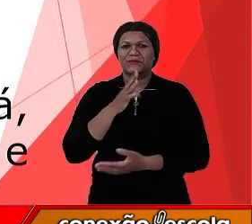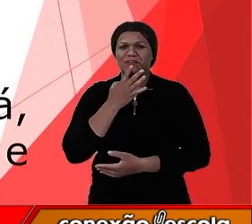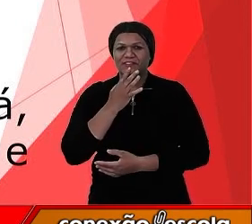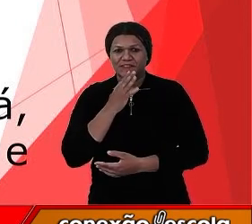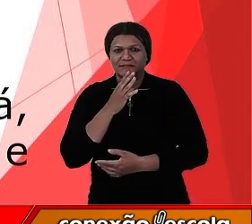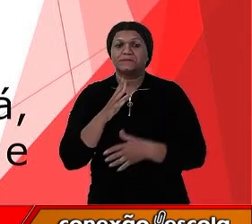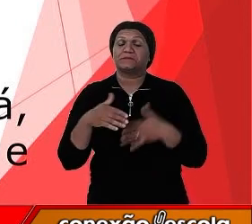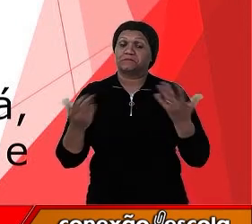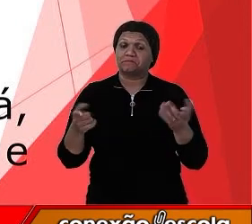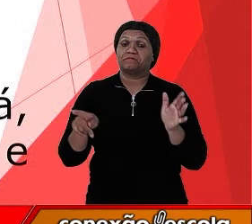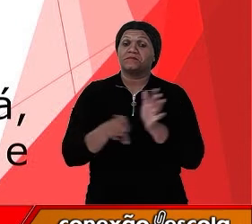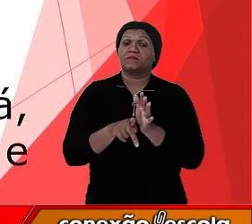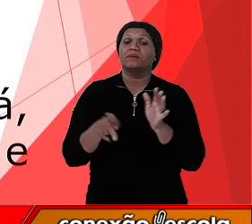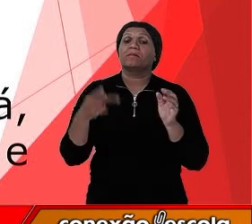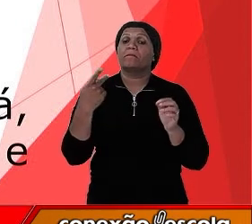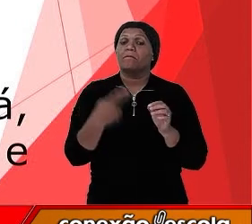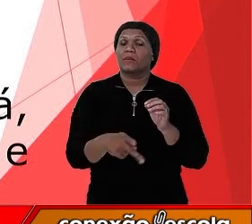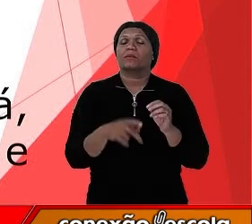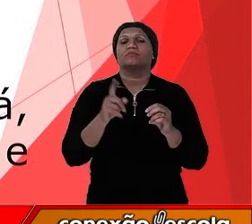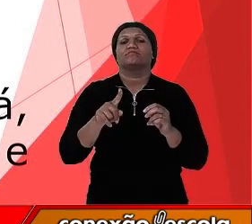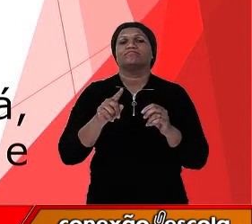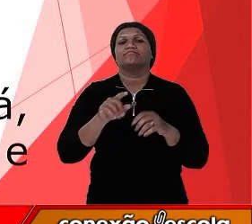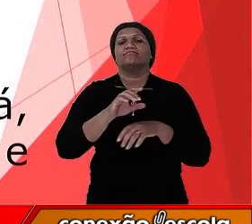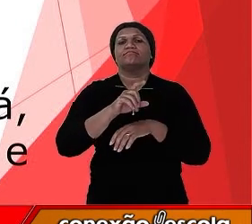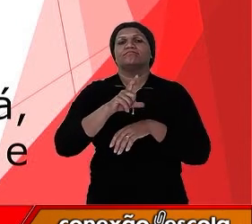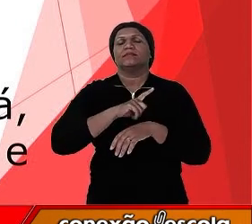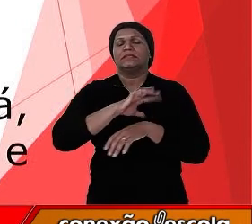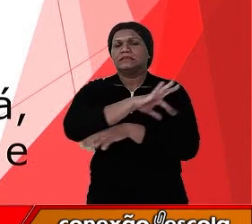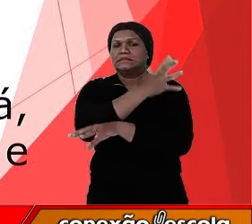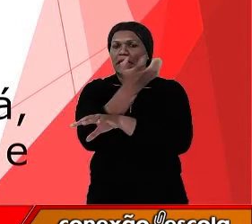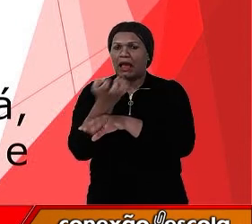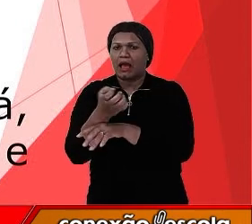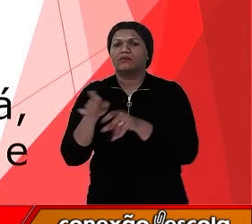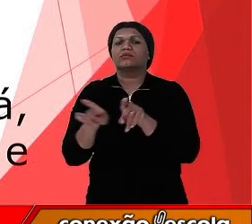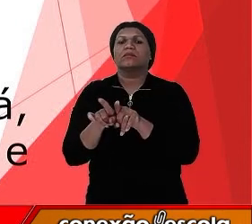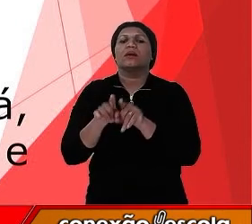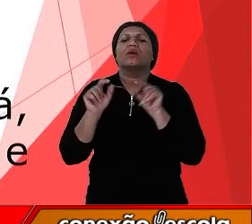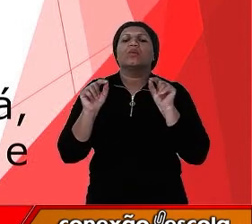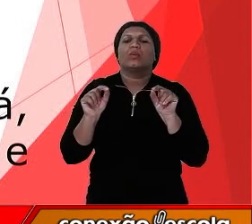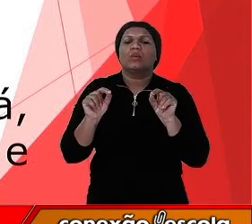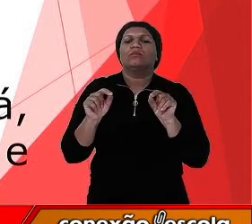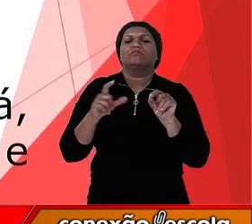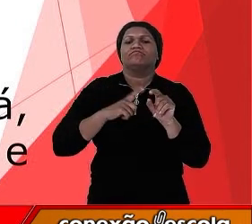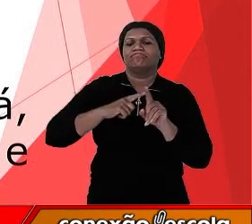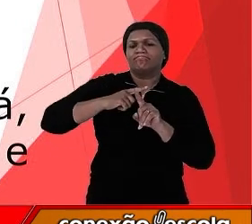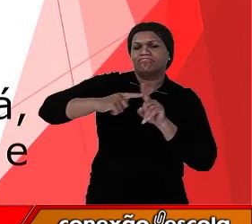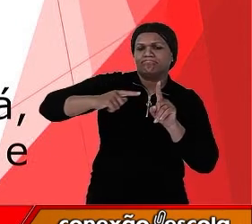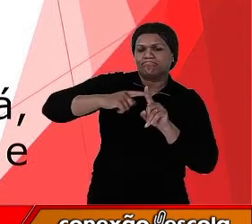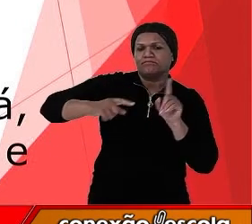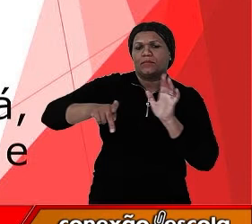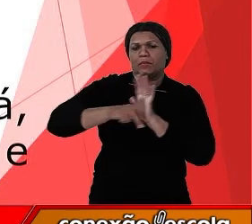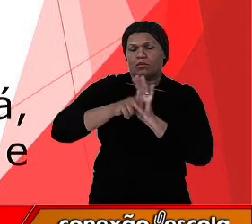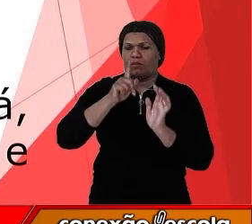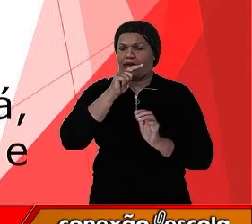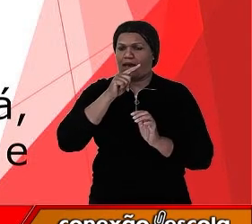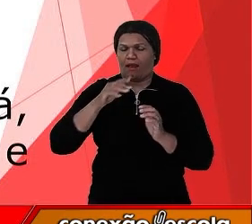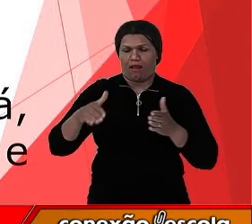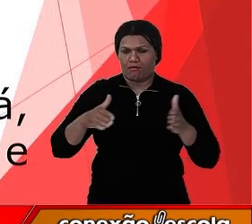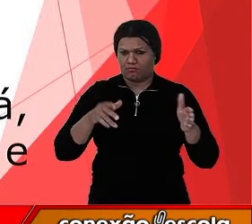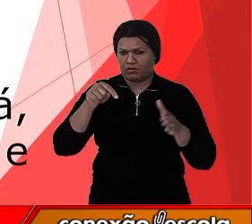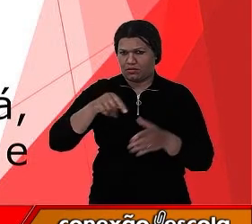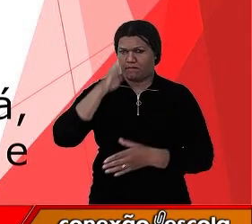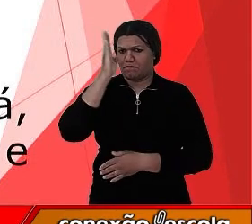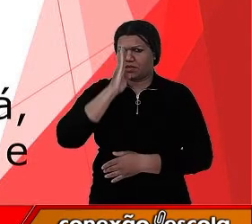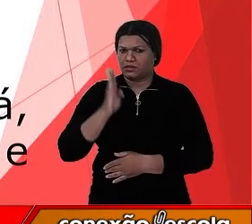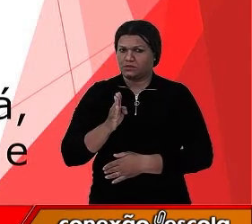morfoclimatico do Cerrado também é conhecido como divisor de o Brasil ou caixa da água do nosso país por